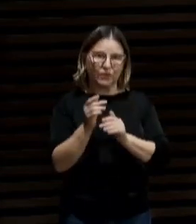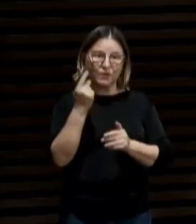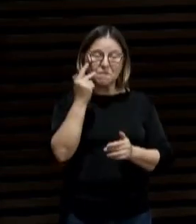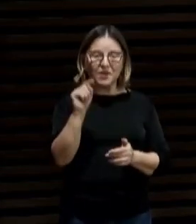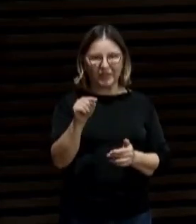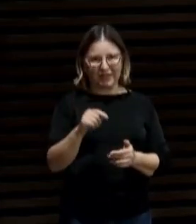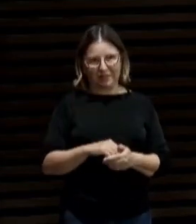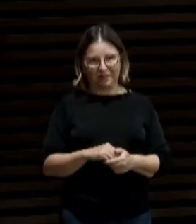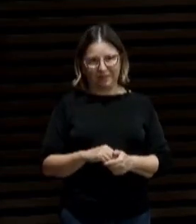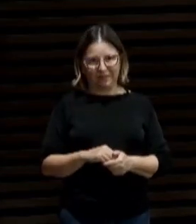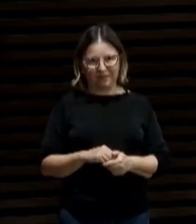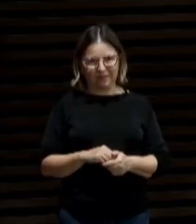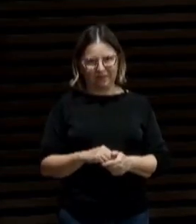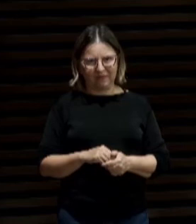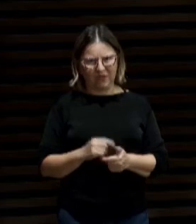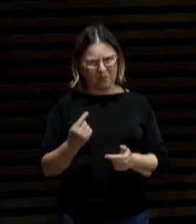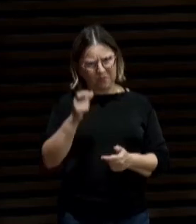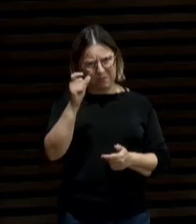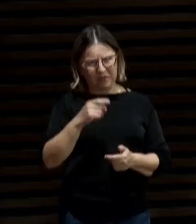É alguém que está aqui para resolver o seu casamento?